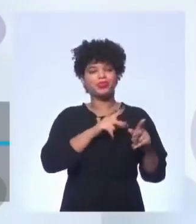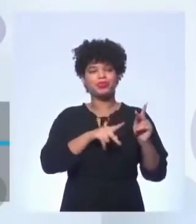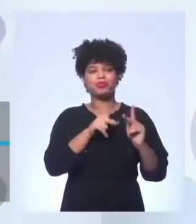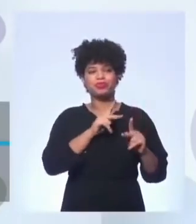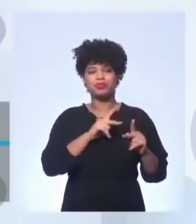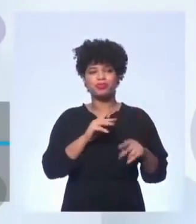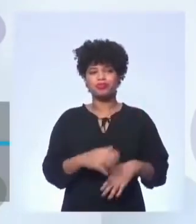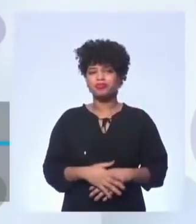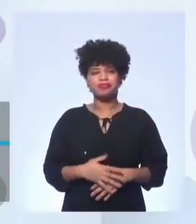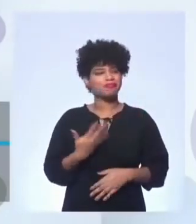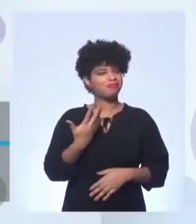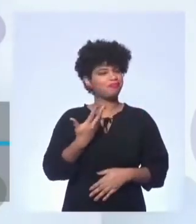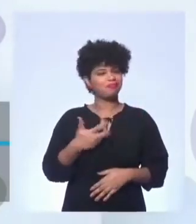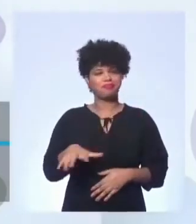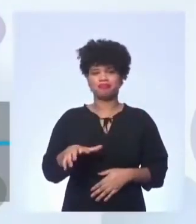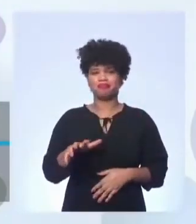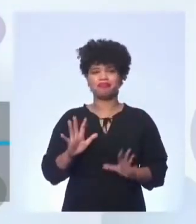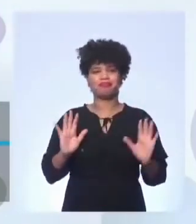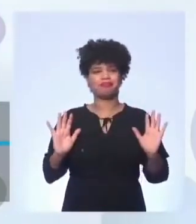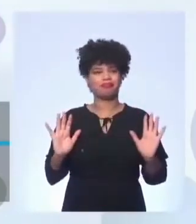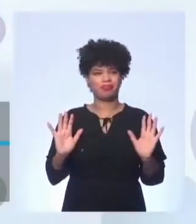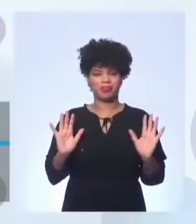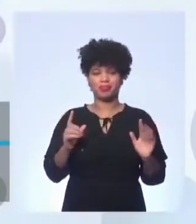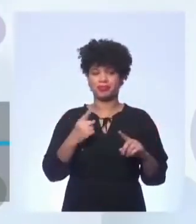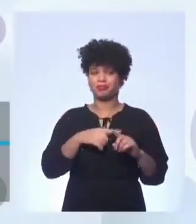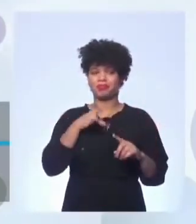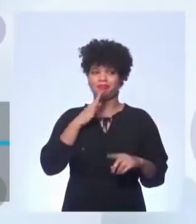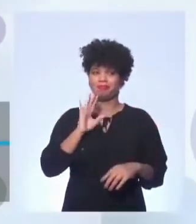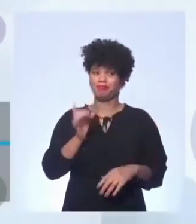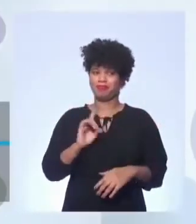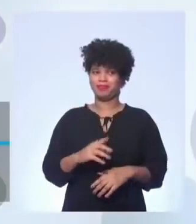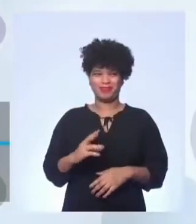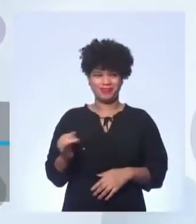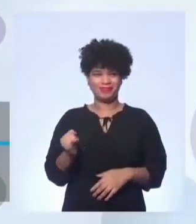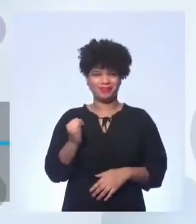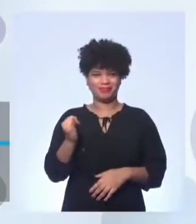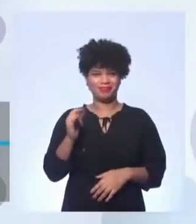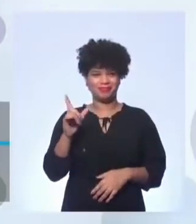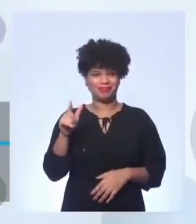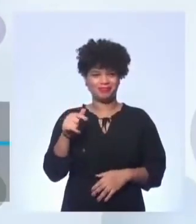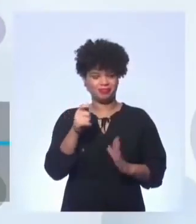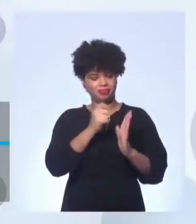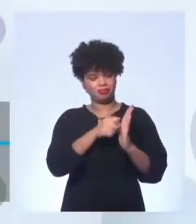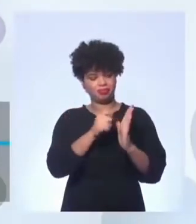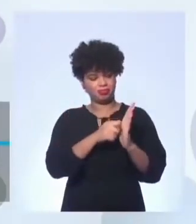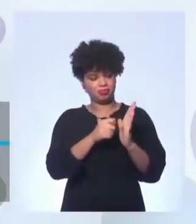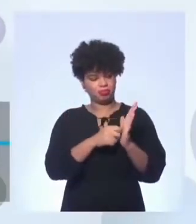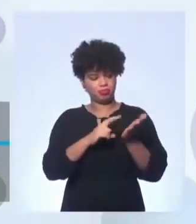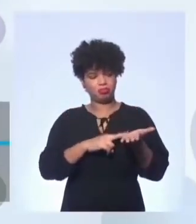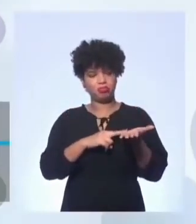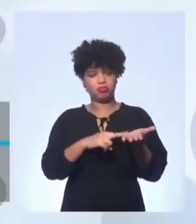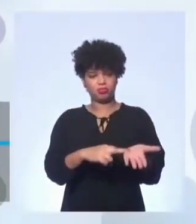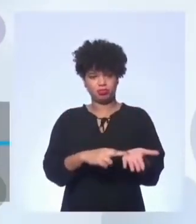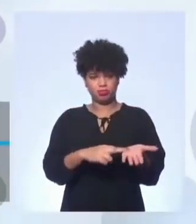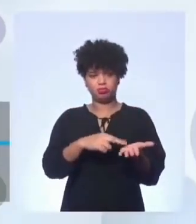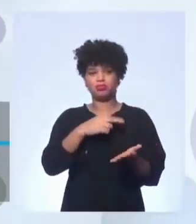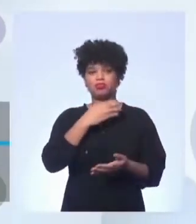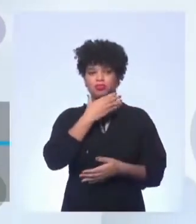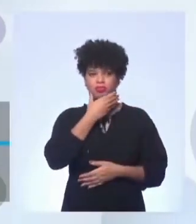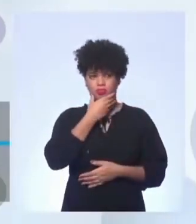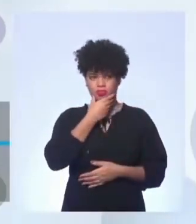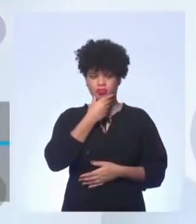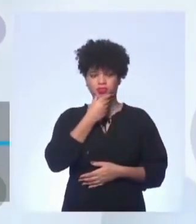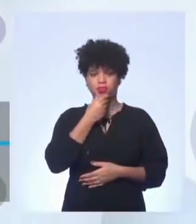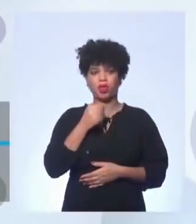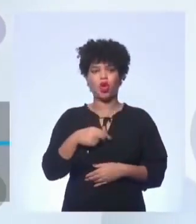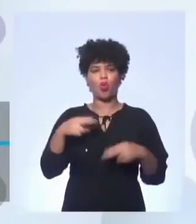os indígenas rejeitaram. O fato interessante aqui da carta é que o capitão, o